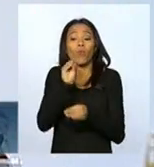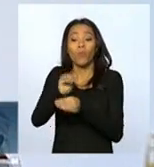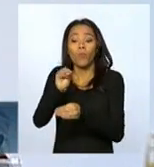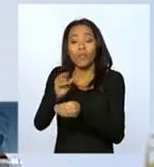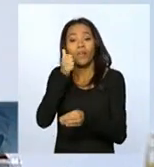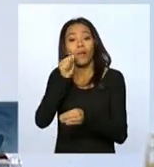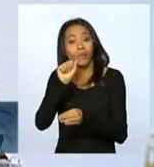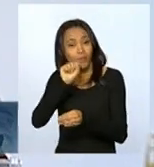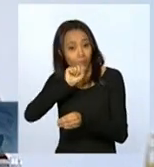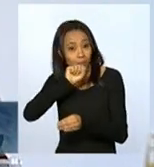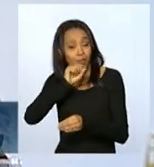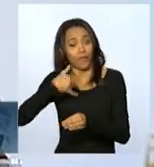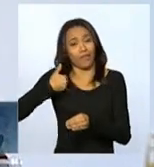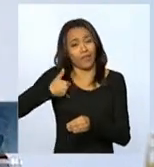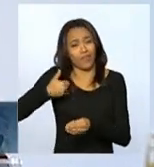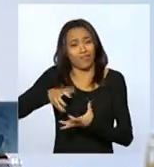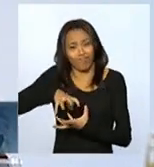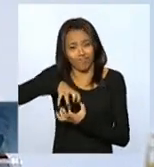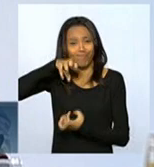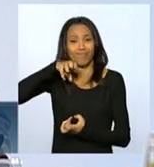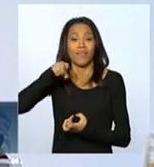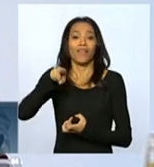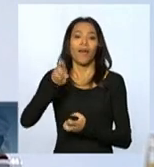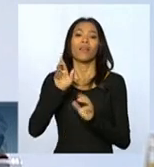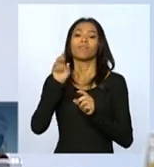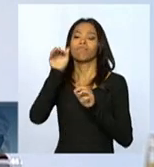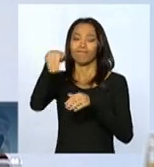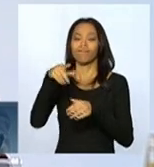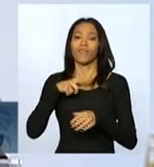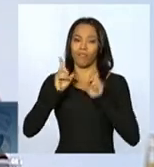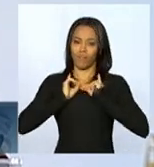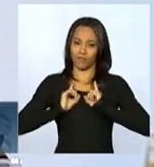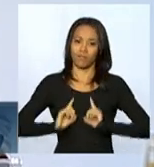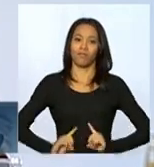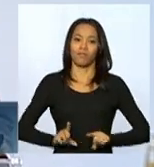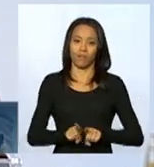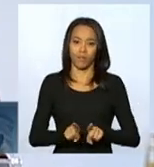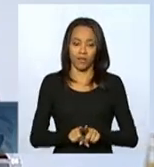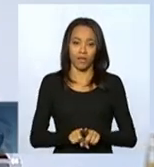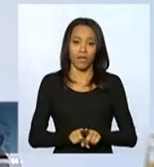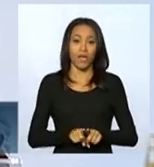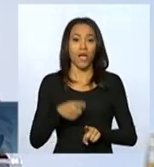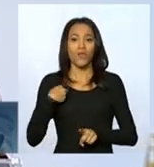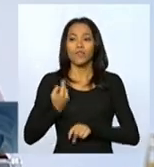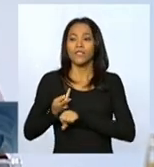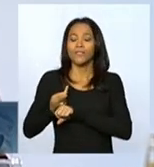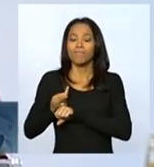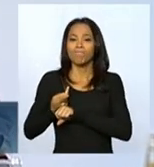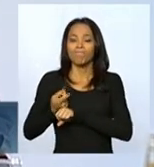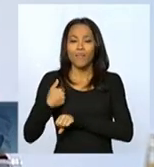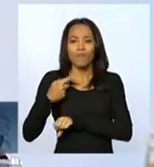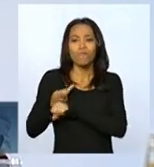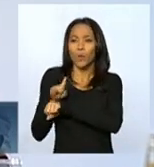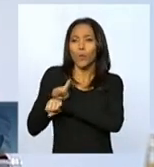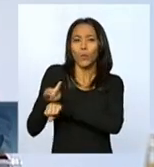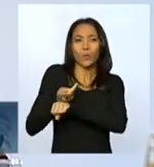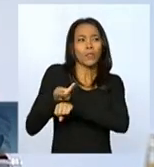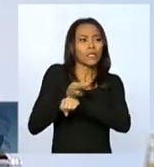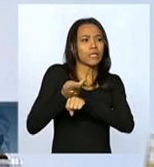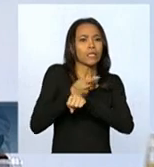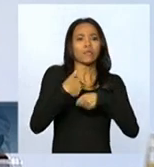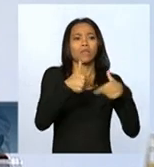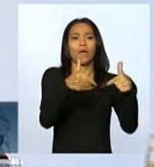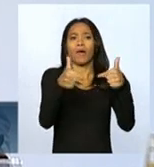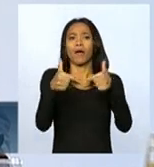que já tem uma idade avançada e é portadora de deficiência. Aqui fiquei procurando trabalho durante